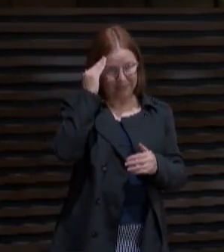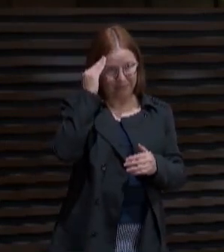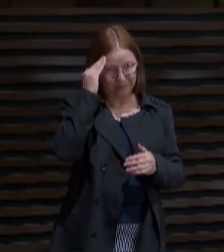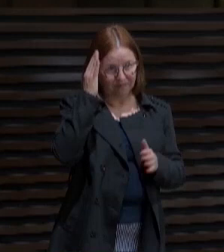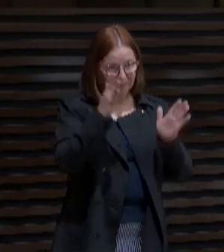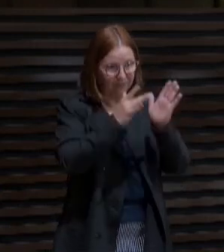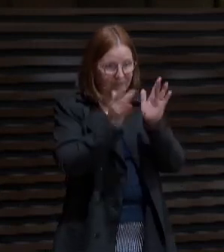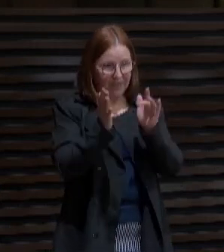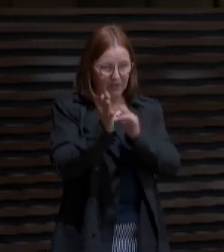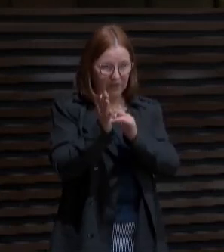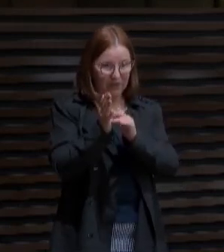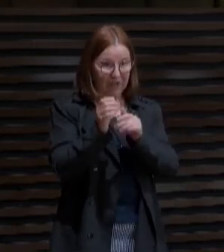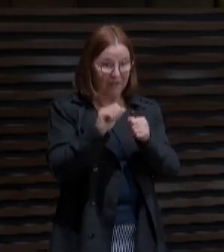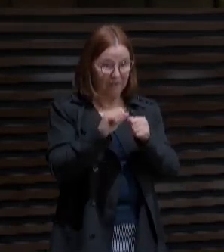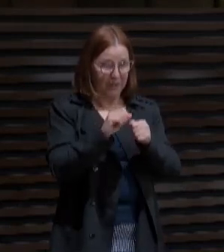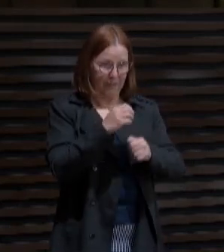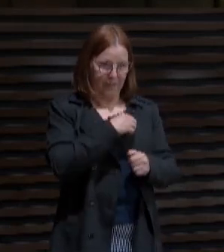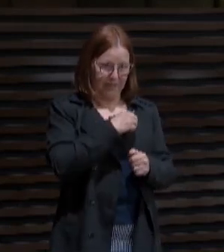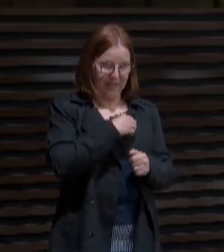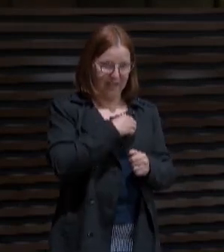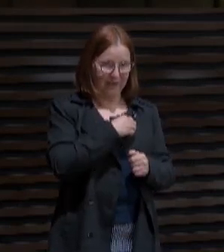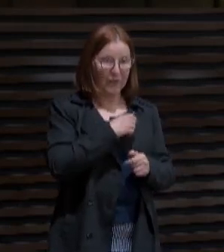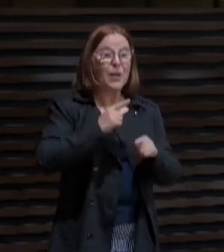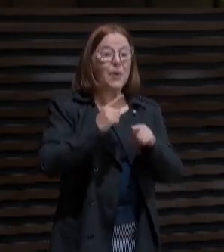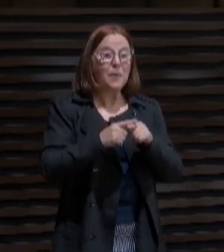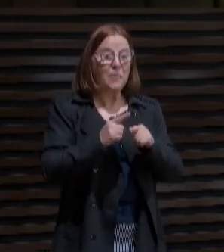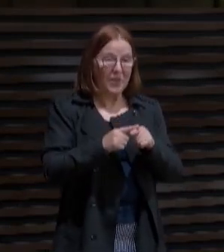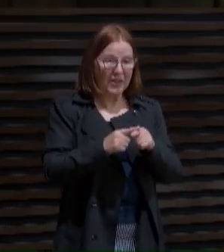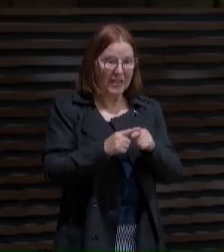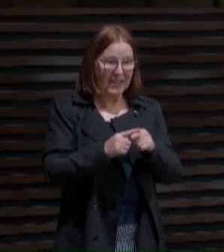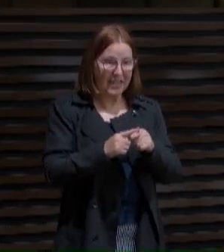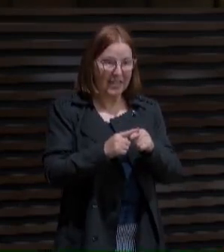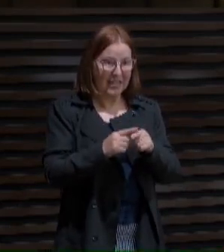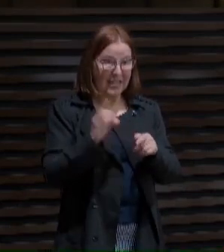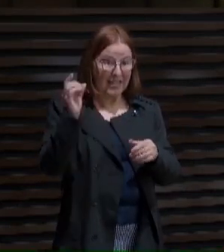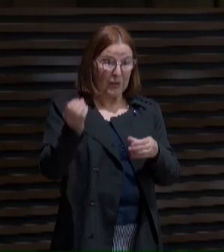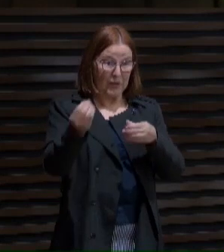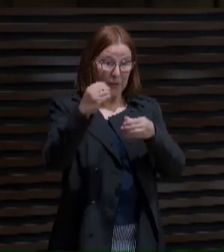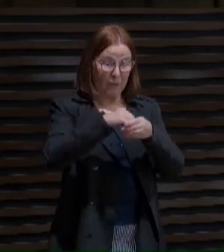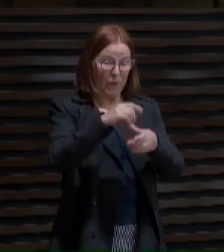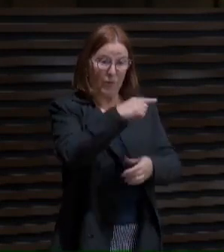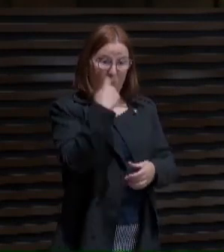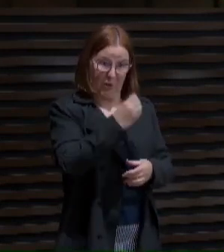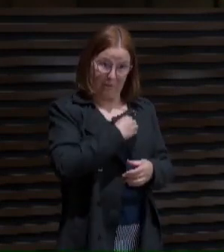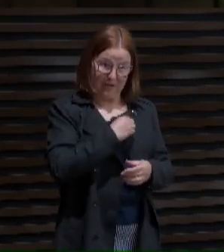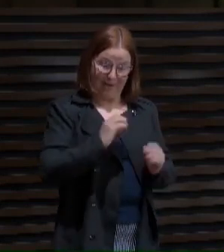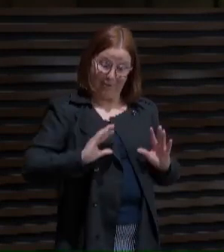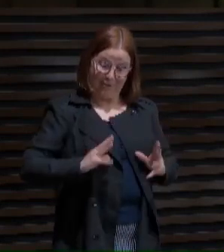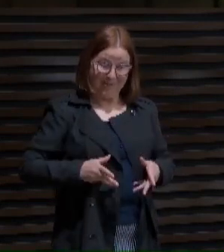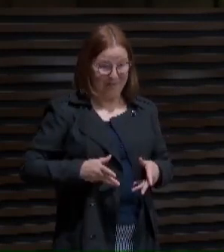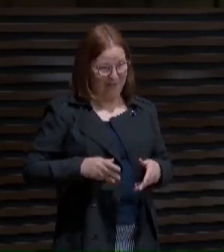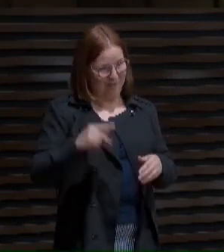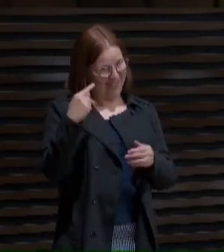feito pecado é que foi feito pecado por imputação. O que é imputar? É